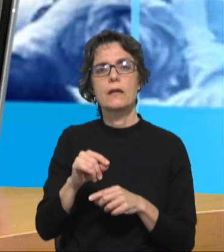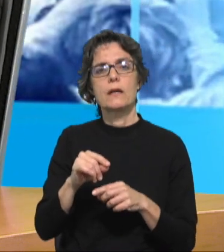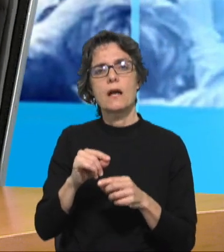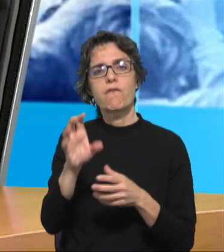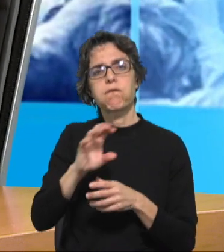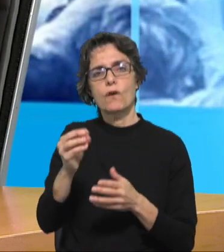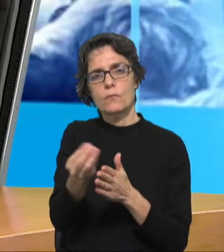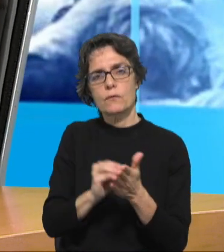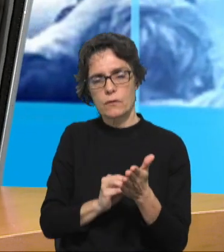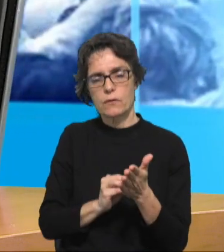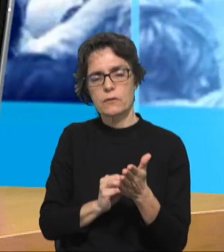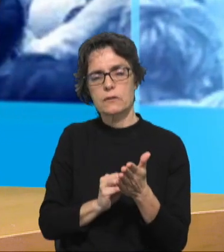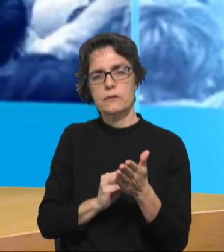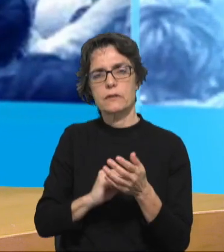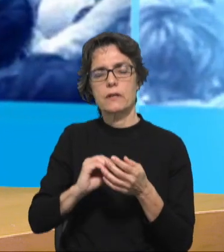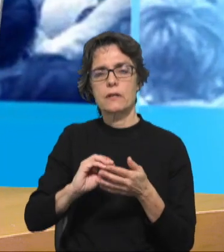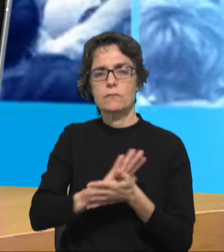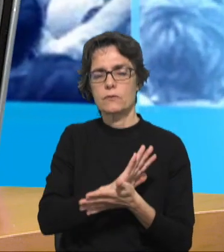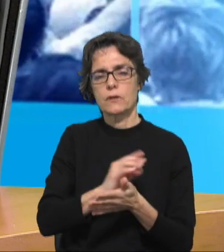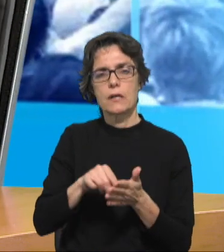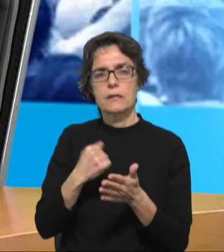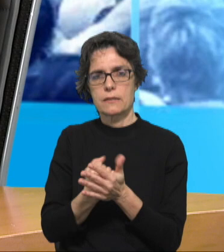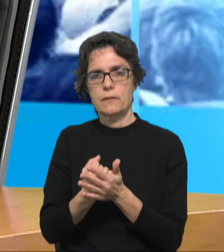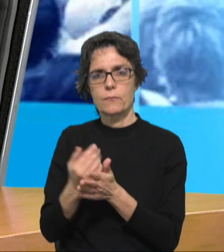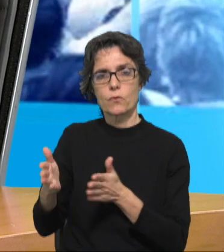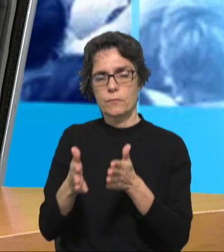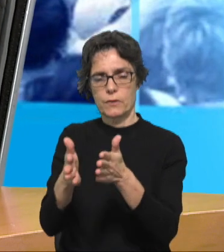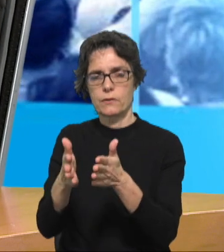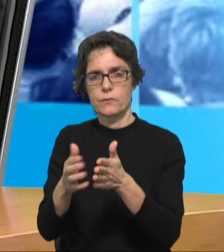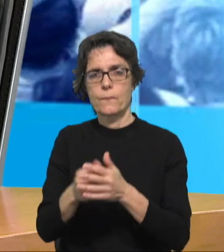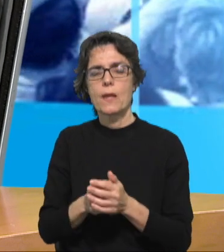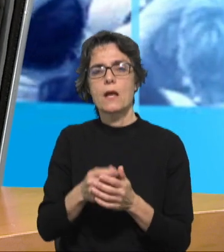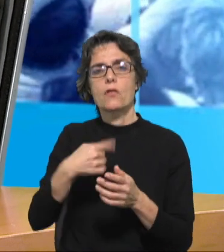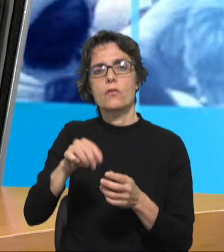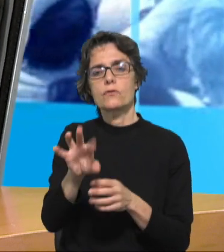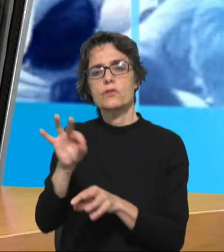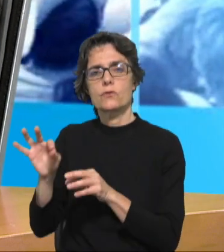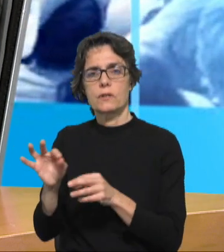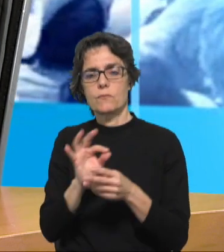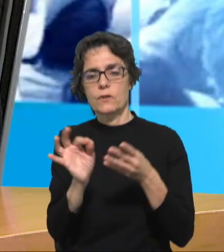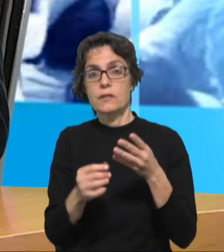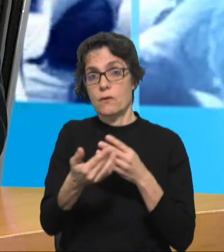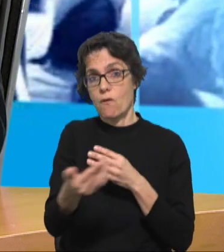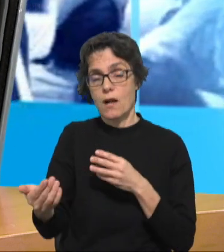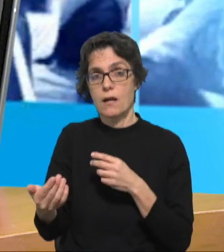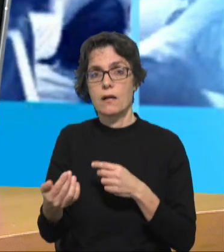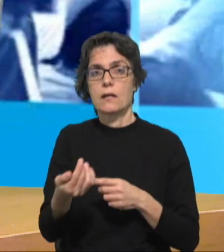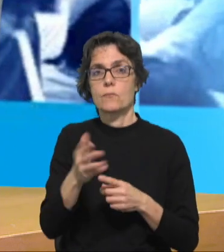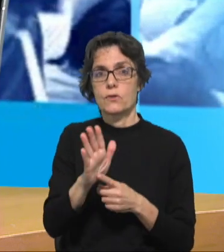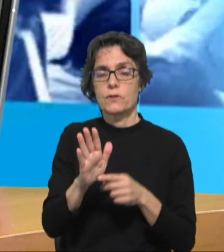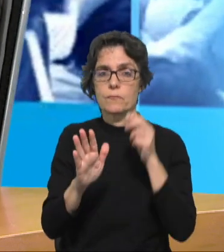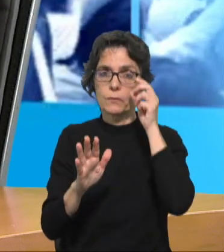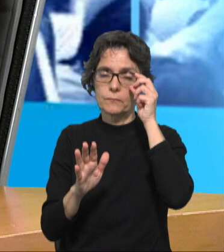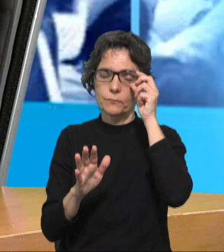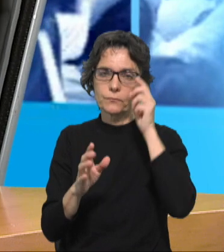são o cão que mordeu o homem que mordeu o cão. Não são claramente esses critérios, mas é esse critério que nos lançaram